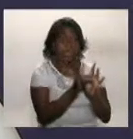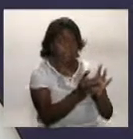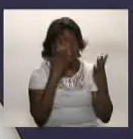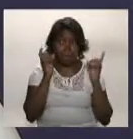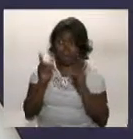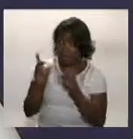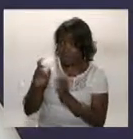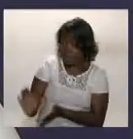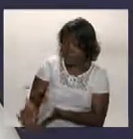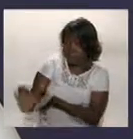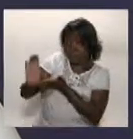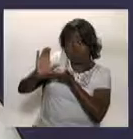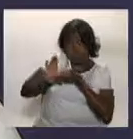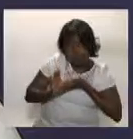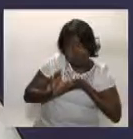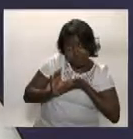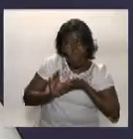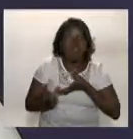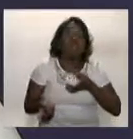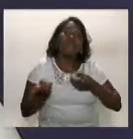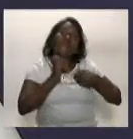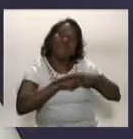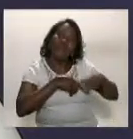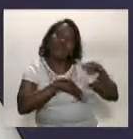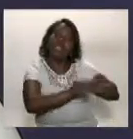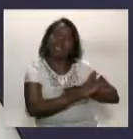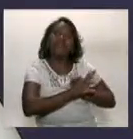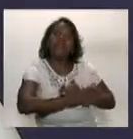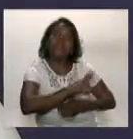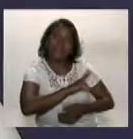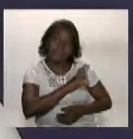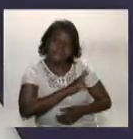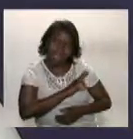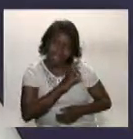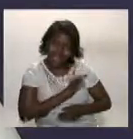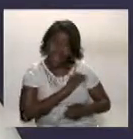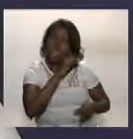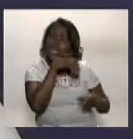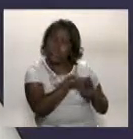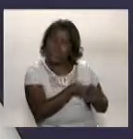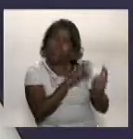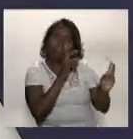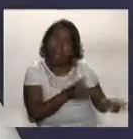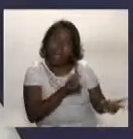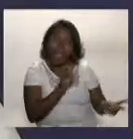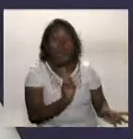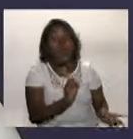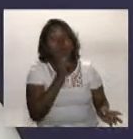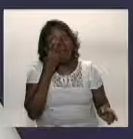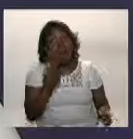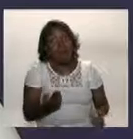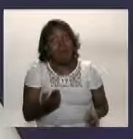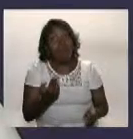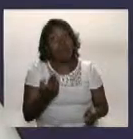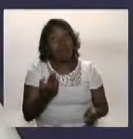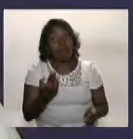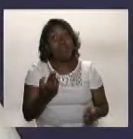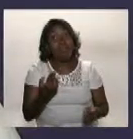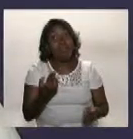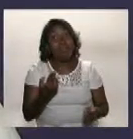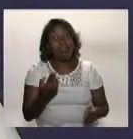diferenciado. Então, na verdade, a efetividade dessa lei vai permitir o quê? Primeiro, a Polícia Civil